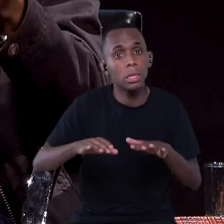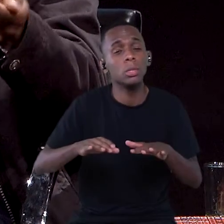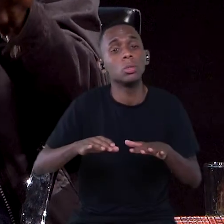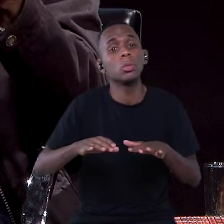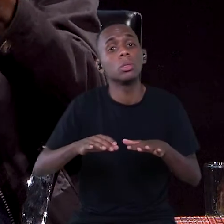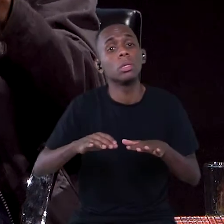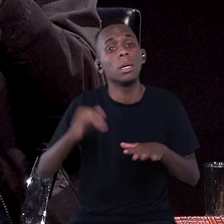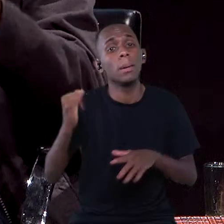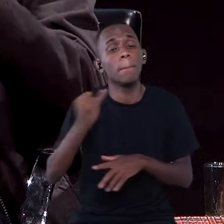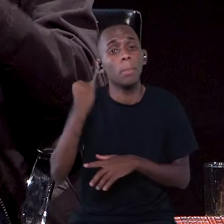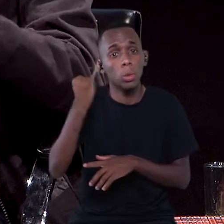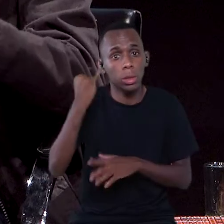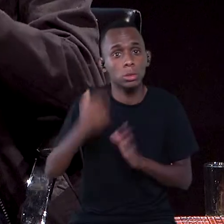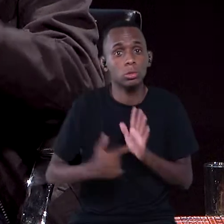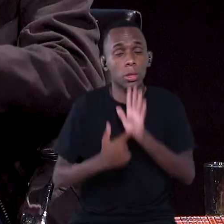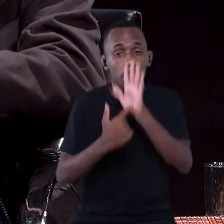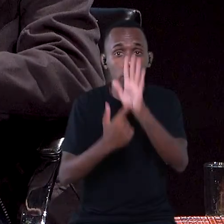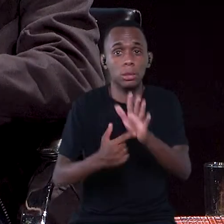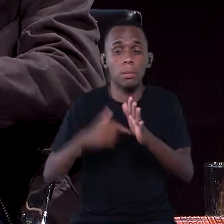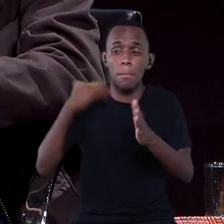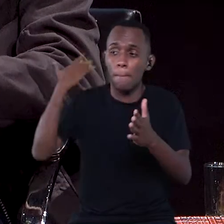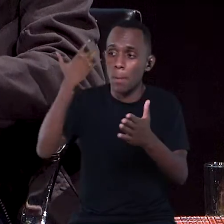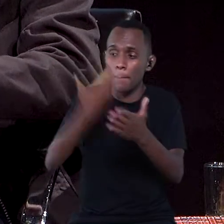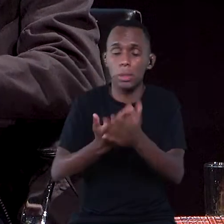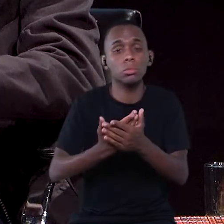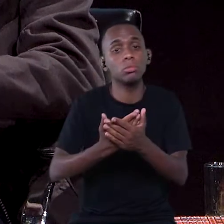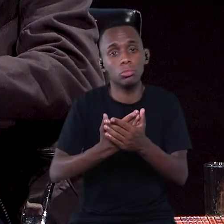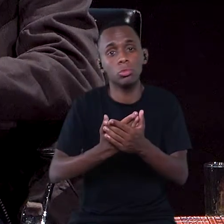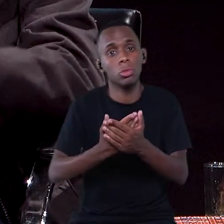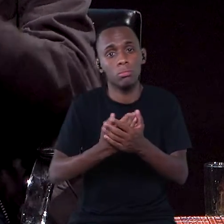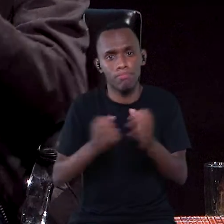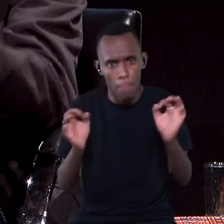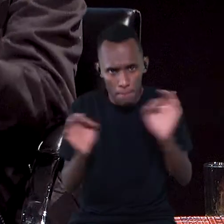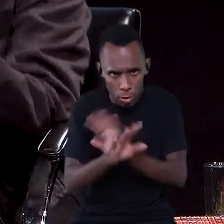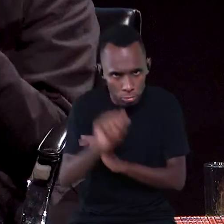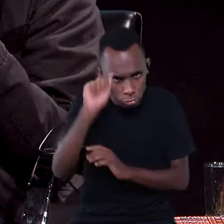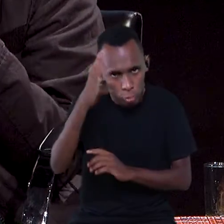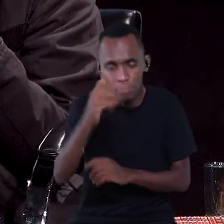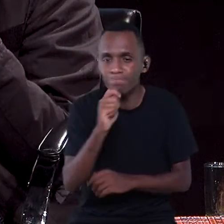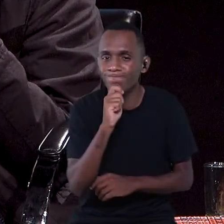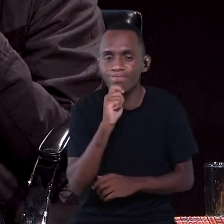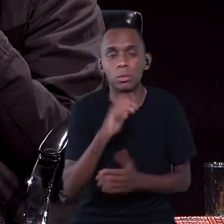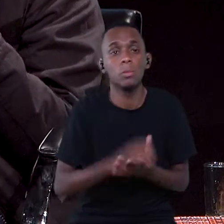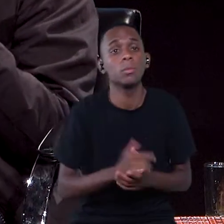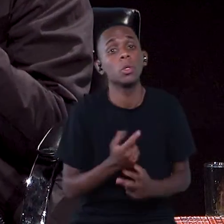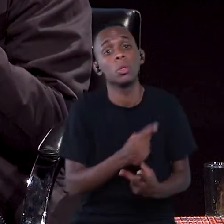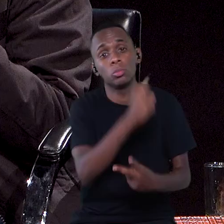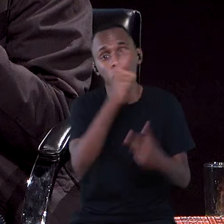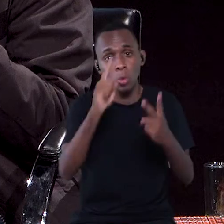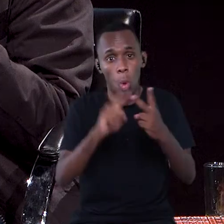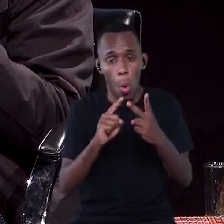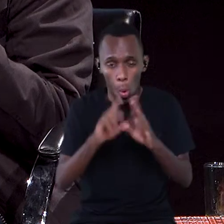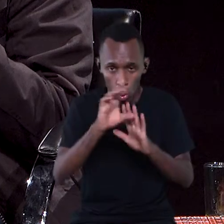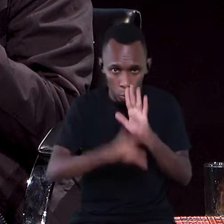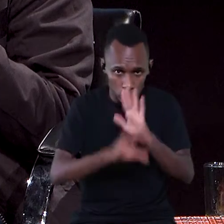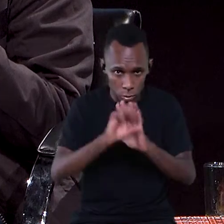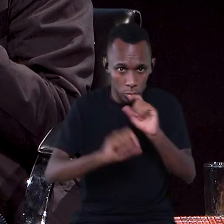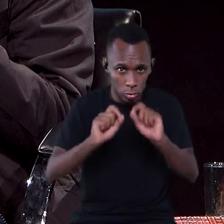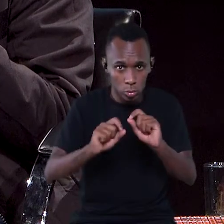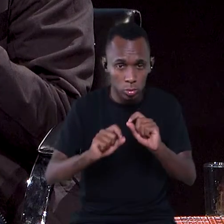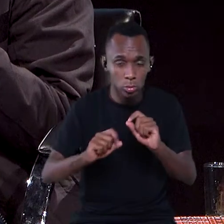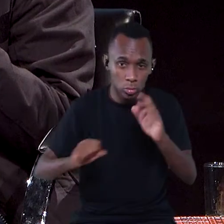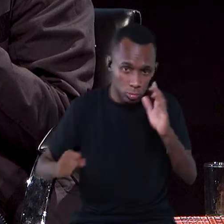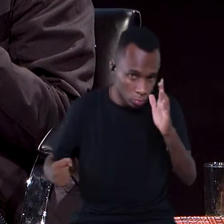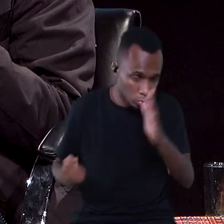é importante para entender processos históricos que não se resolveram. O outro conceito que propõe o derivado é chamado de